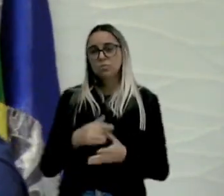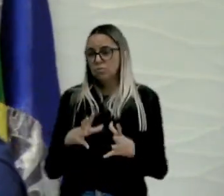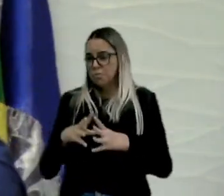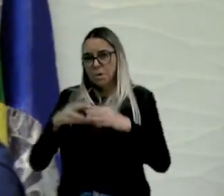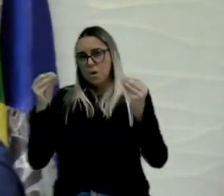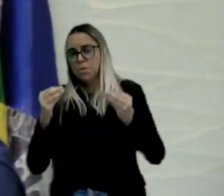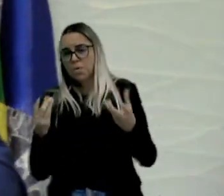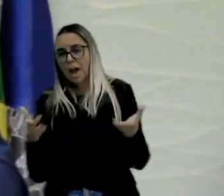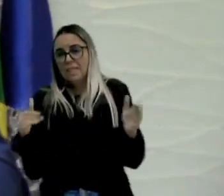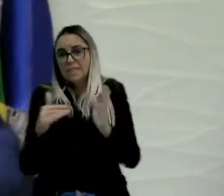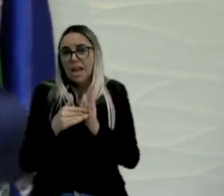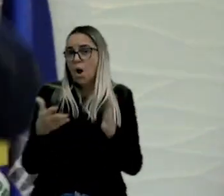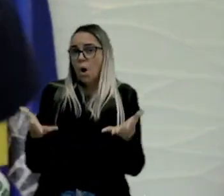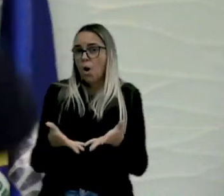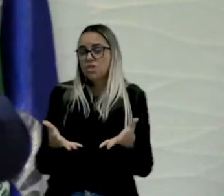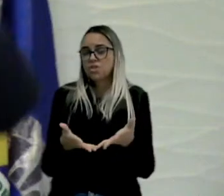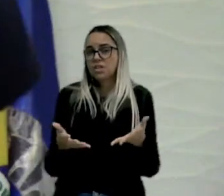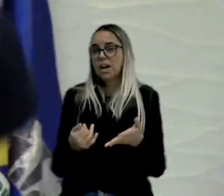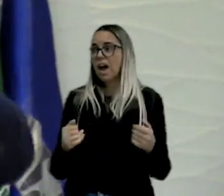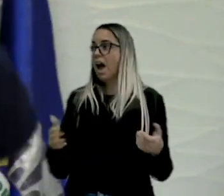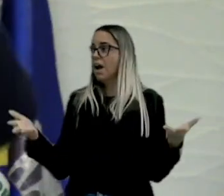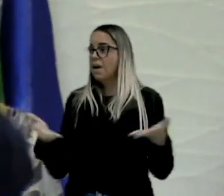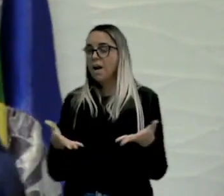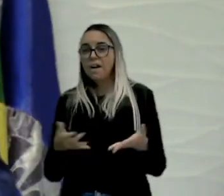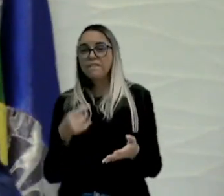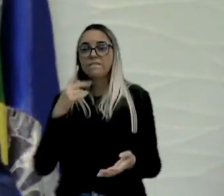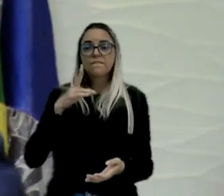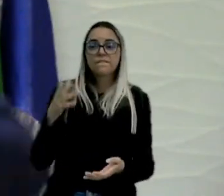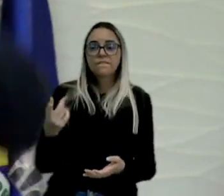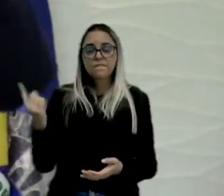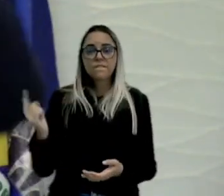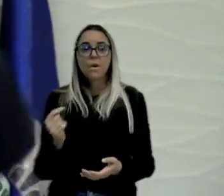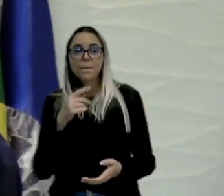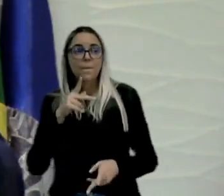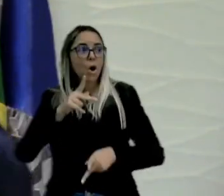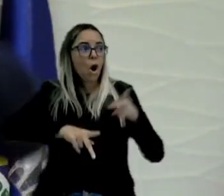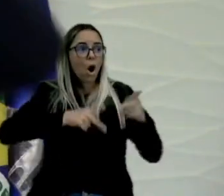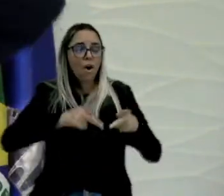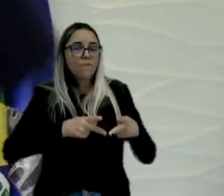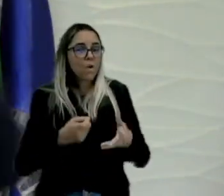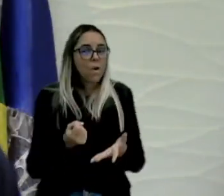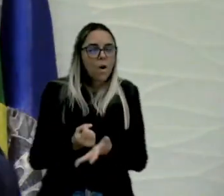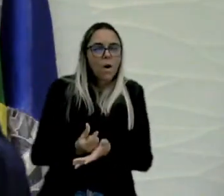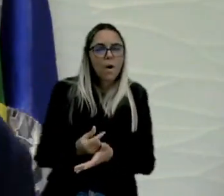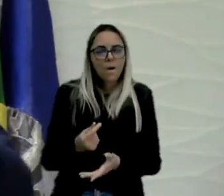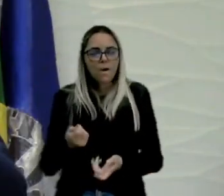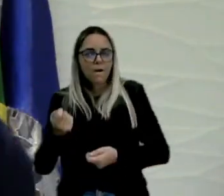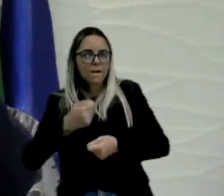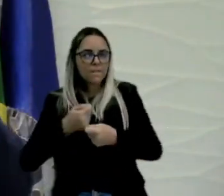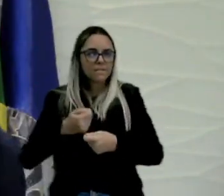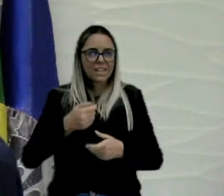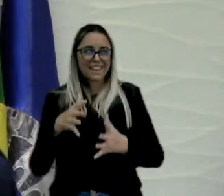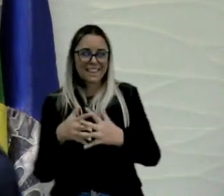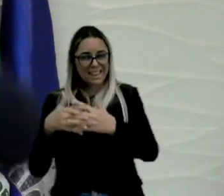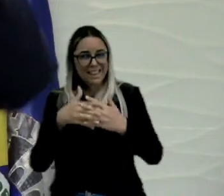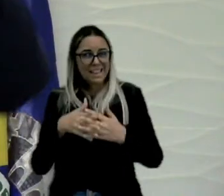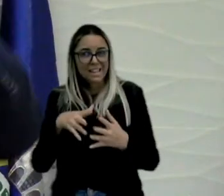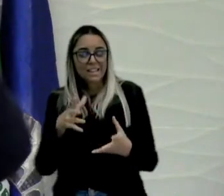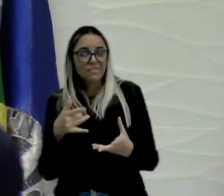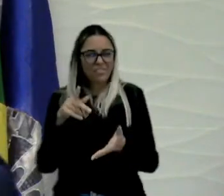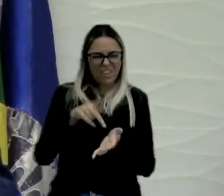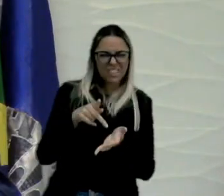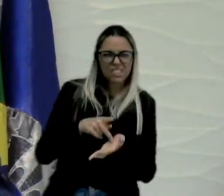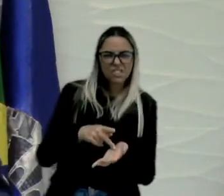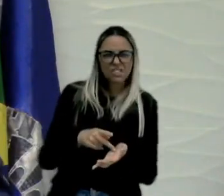Manilha até hoje aí agora vem querer comprar o povo com esses trator que eu não sei se é verdade mas